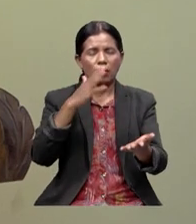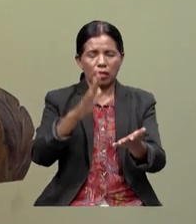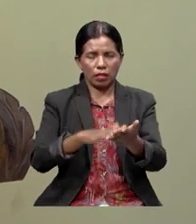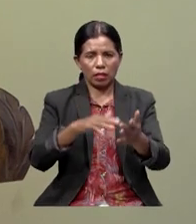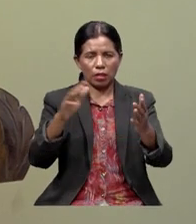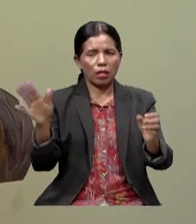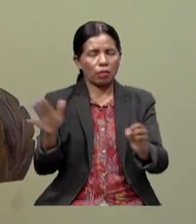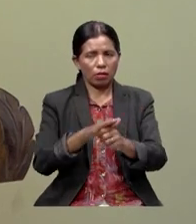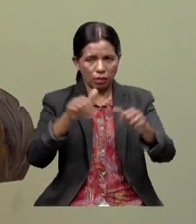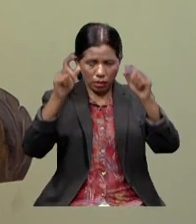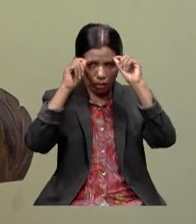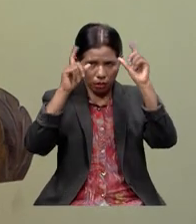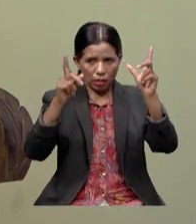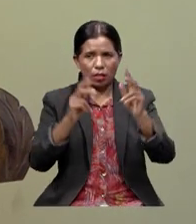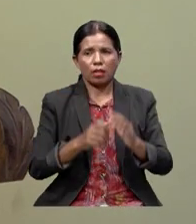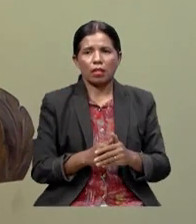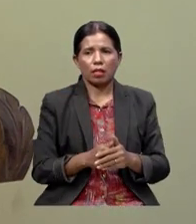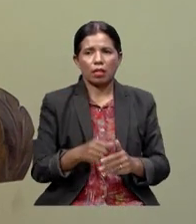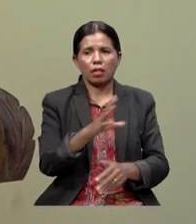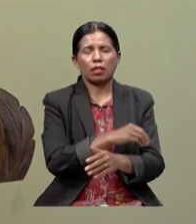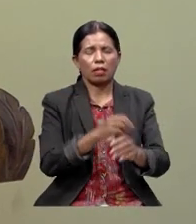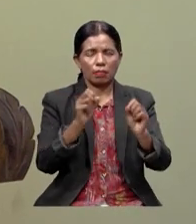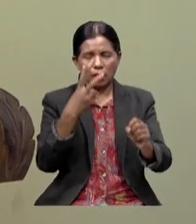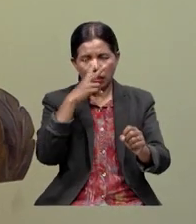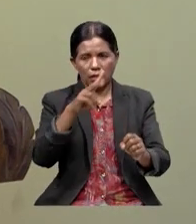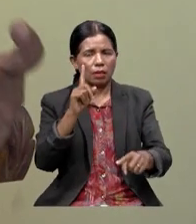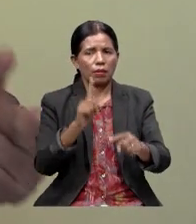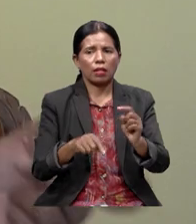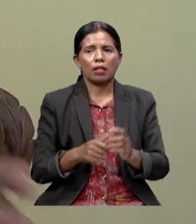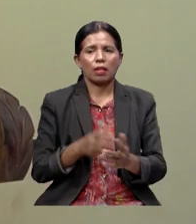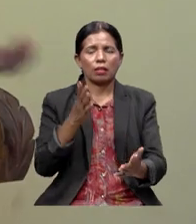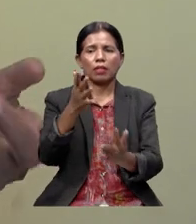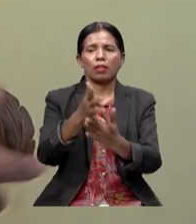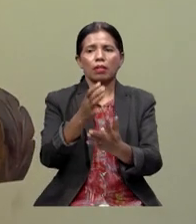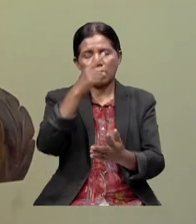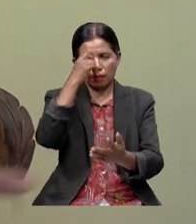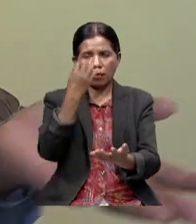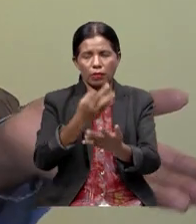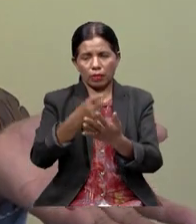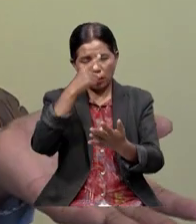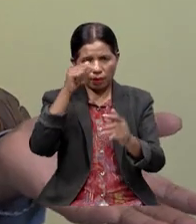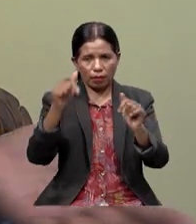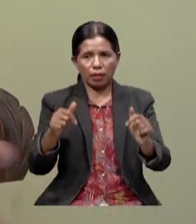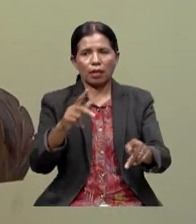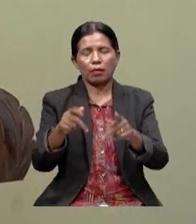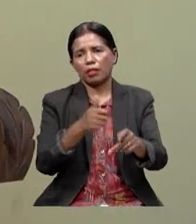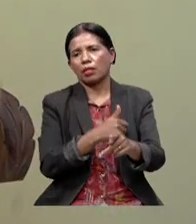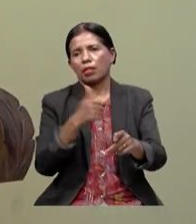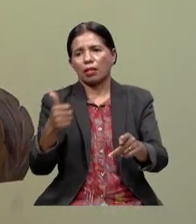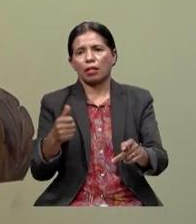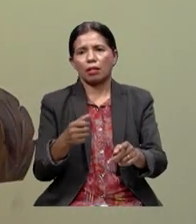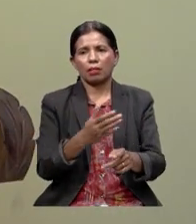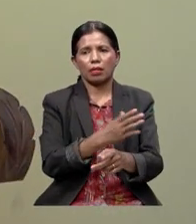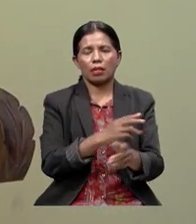Leste. Nebe bua tira ne parece regulariza. E tal beli kata no te tama ne tamba osan tama irene. E ma sir se selo ne ma sir ma halekar